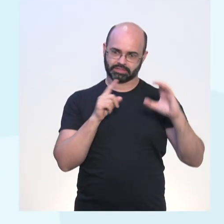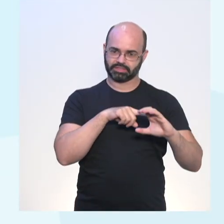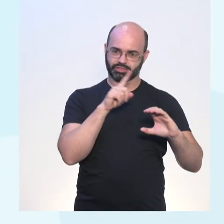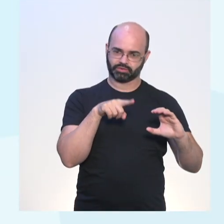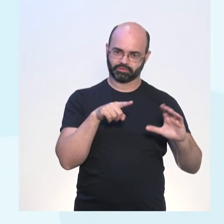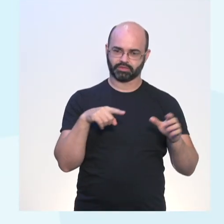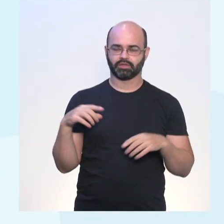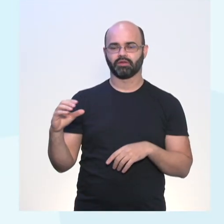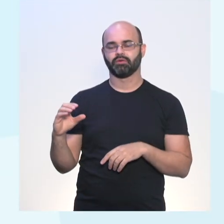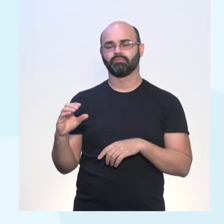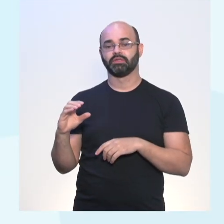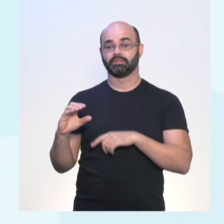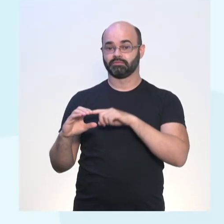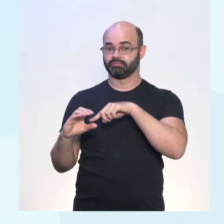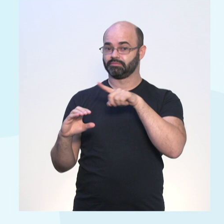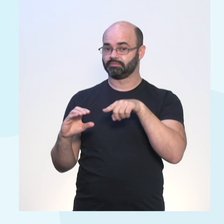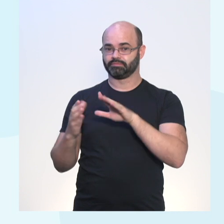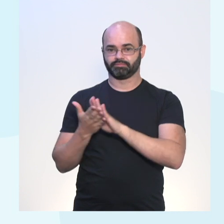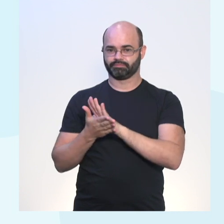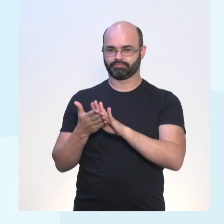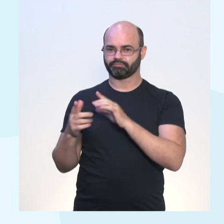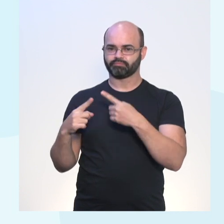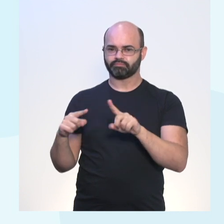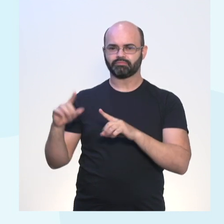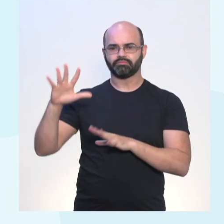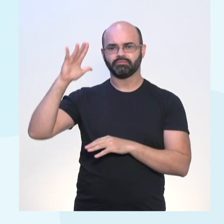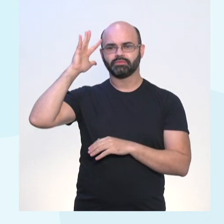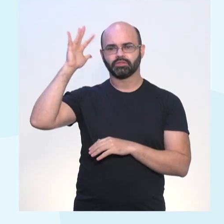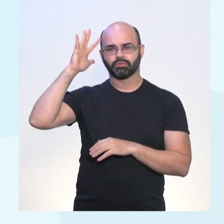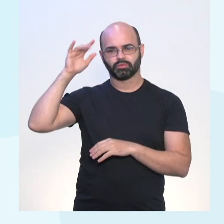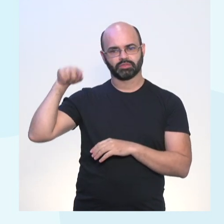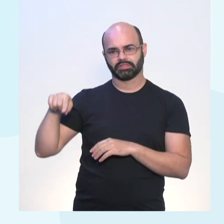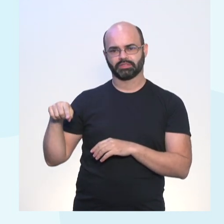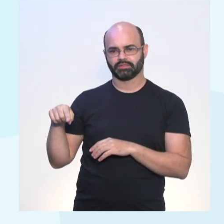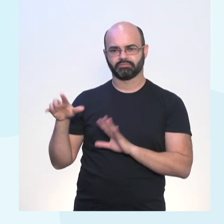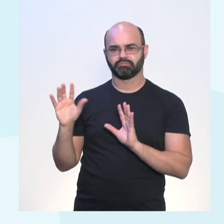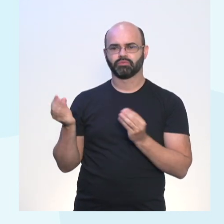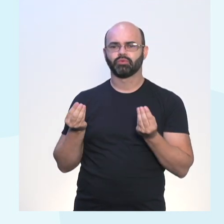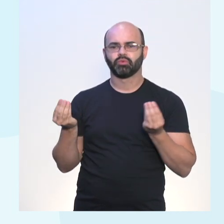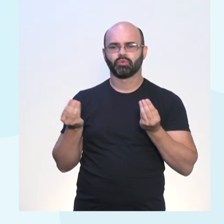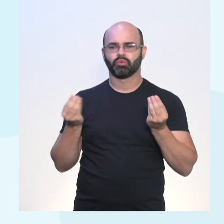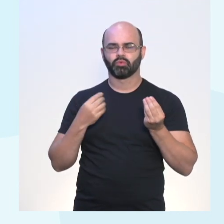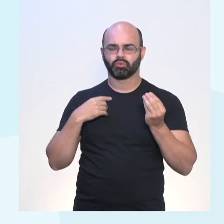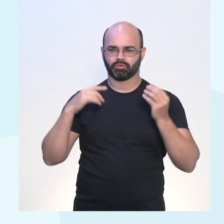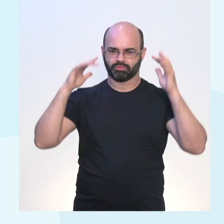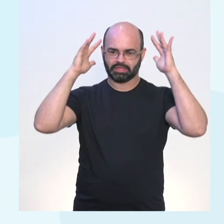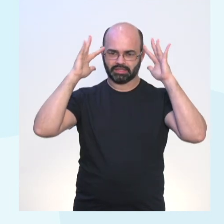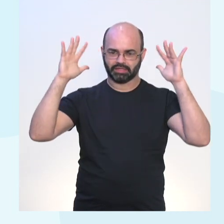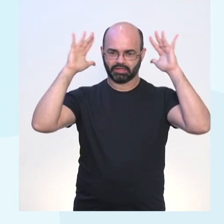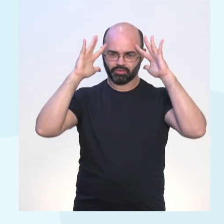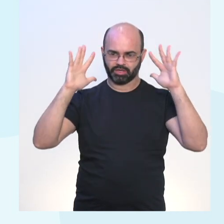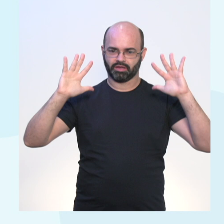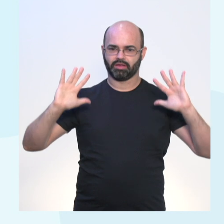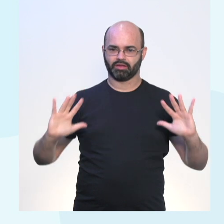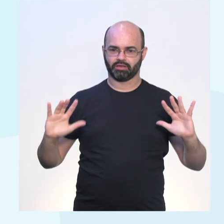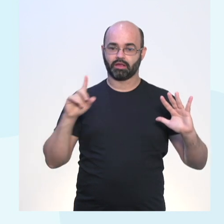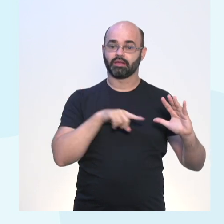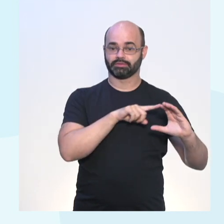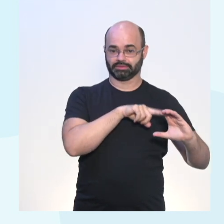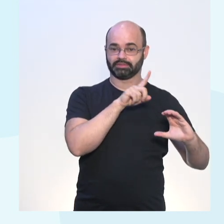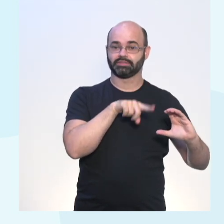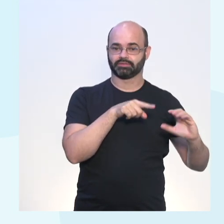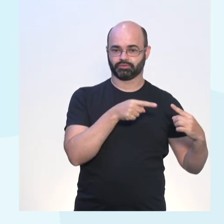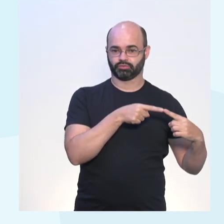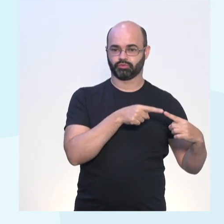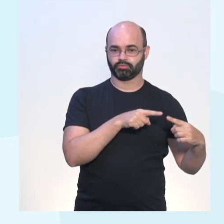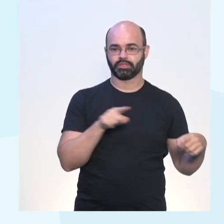não científica? Ou será que tem alguma coisa que me permita fazer essa distinção? No fundo, ele está se perguntando, como é